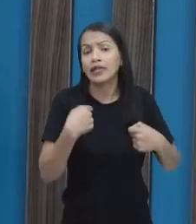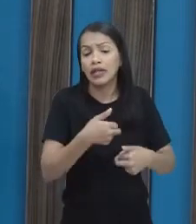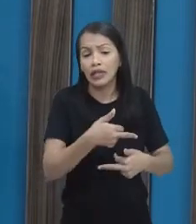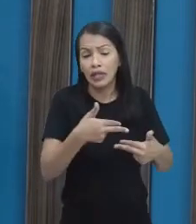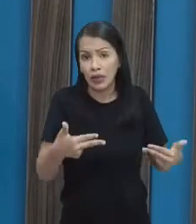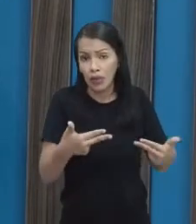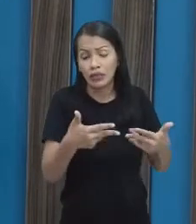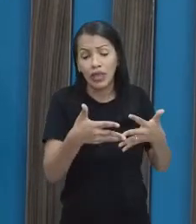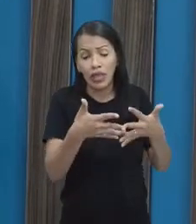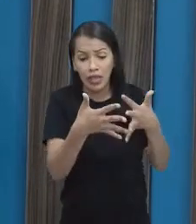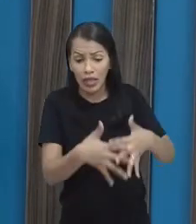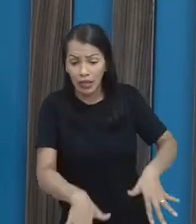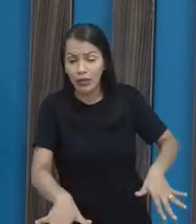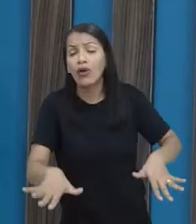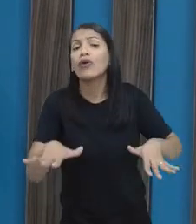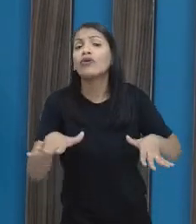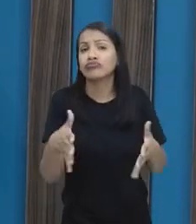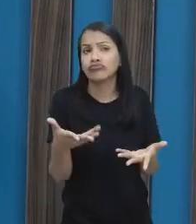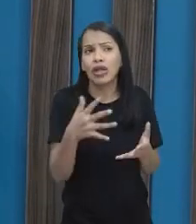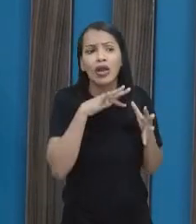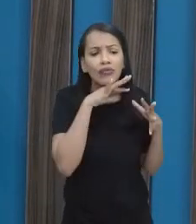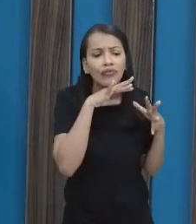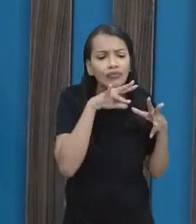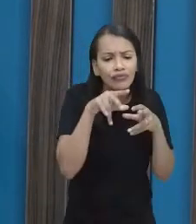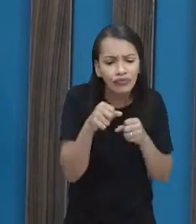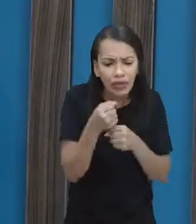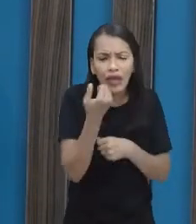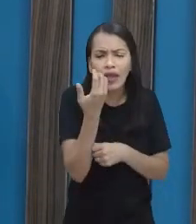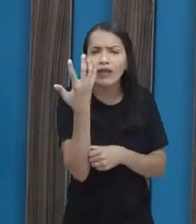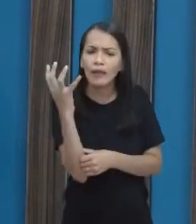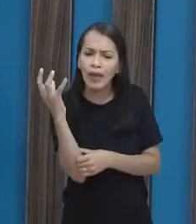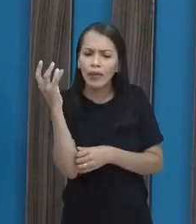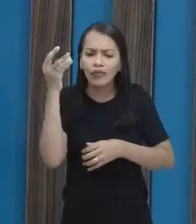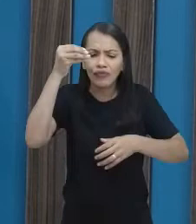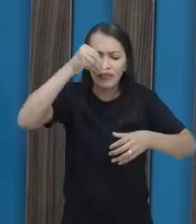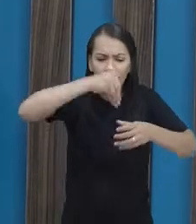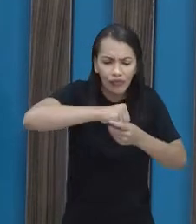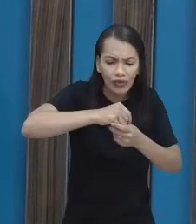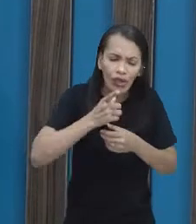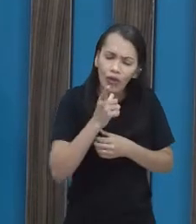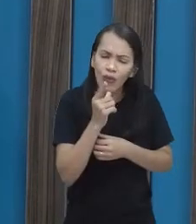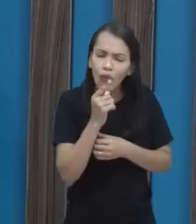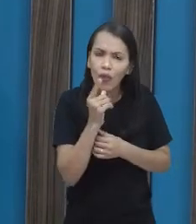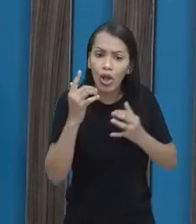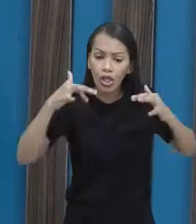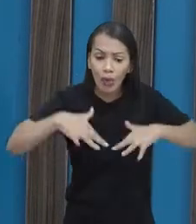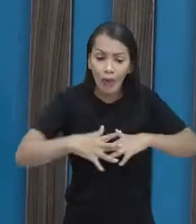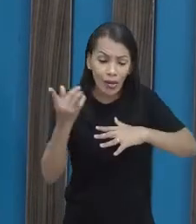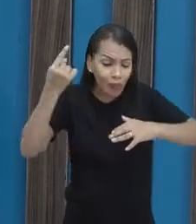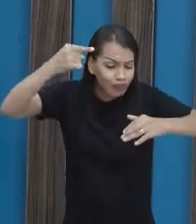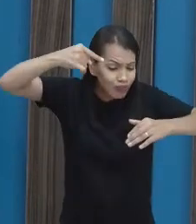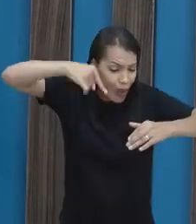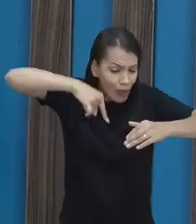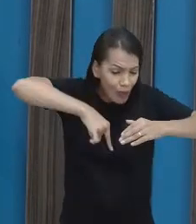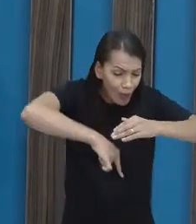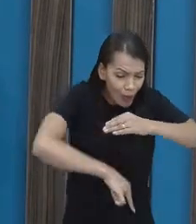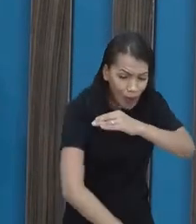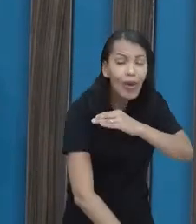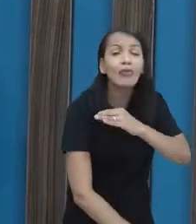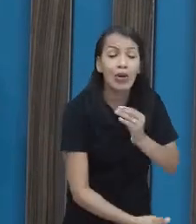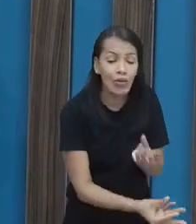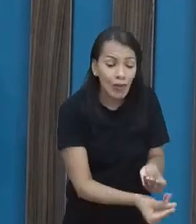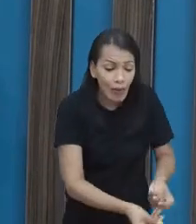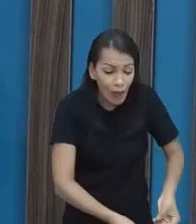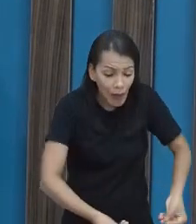elementos naturais, são restos de animais e vegetais nas profundezas dos mares, dos oceanos, que vai se formar esses fósseis,